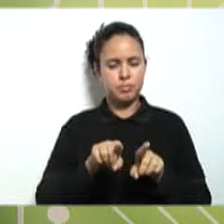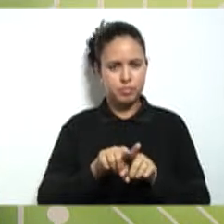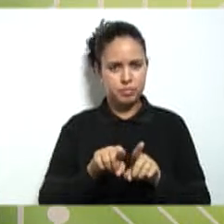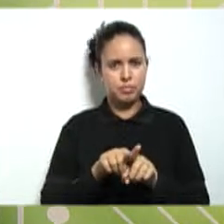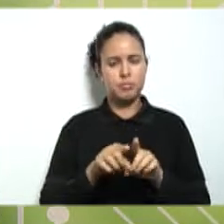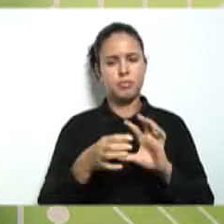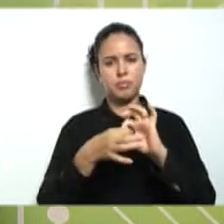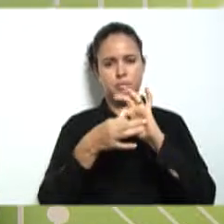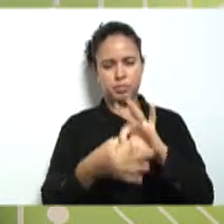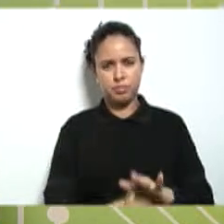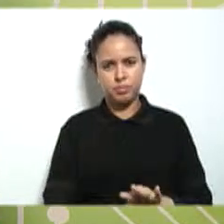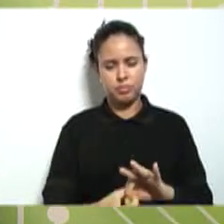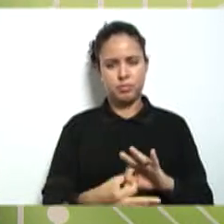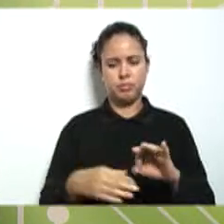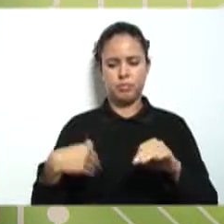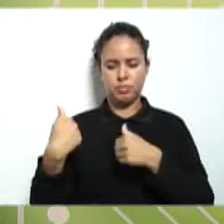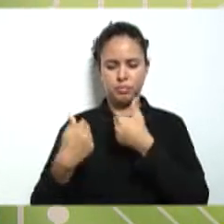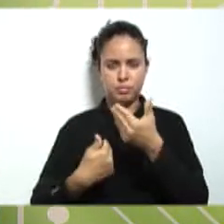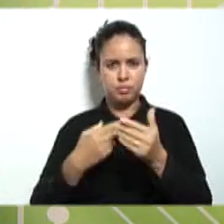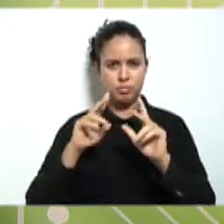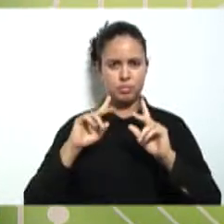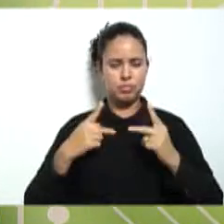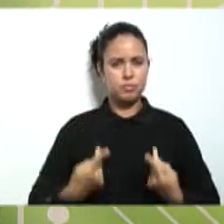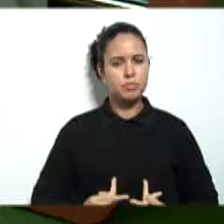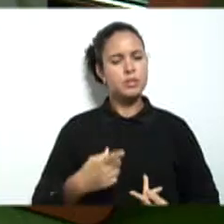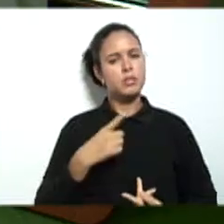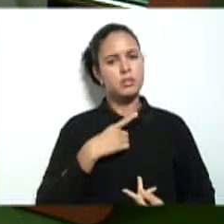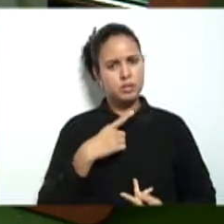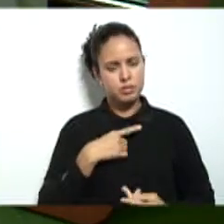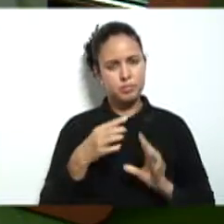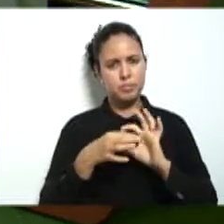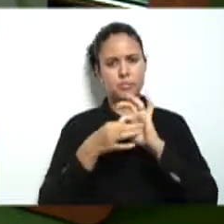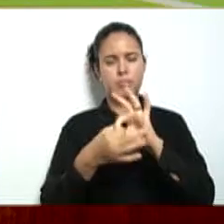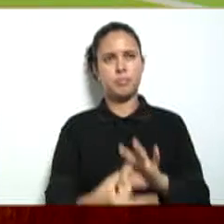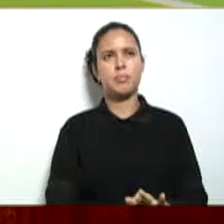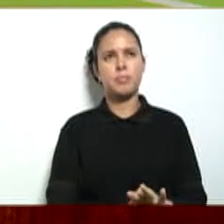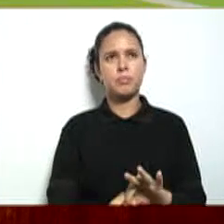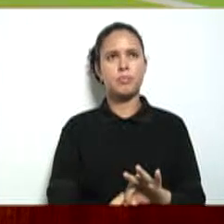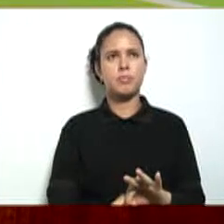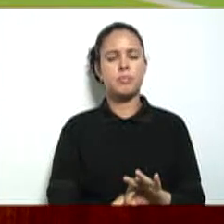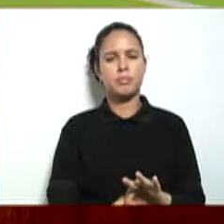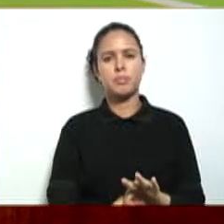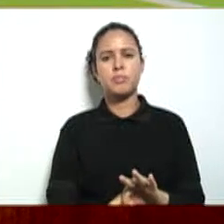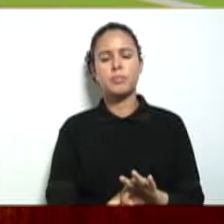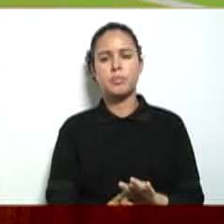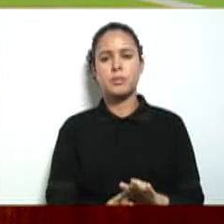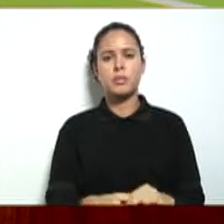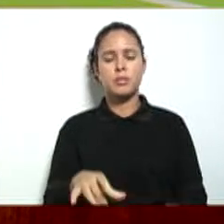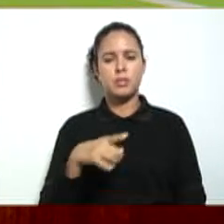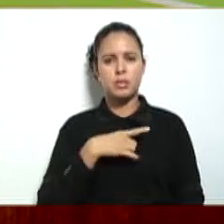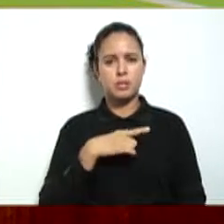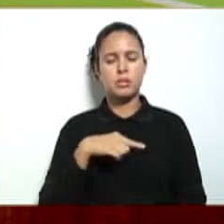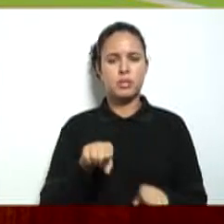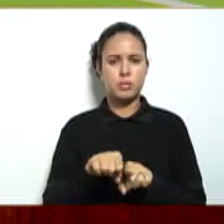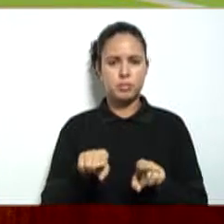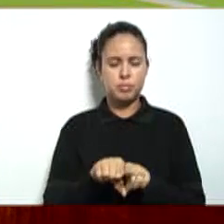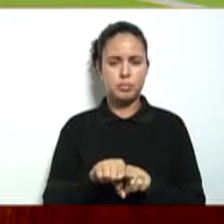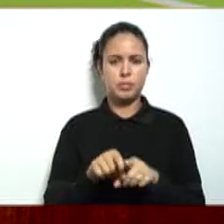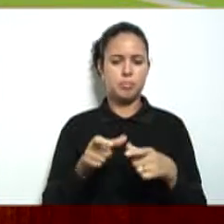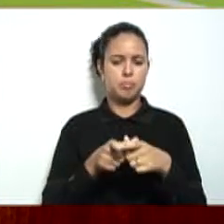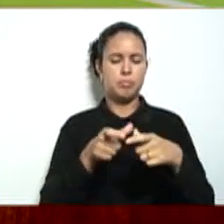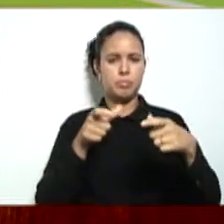desenvolvimento humano. Existe sim uma correlação, né, professor? Sem dúvida, professora. E você tem também um fluxo muito